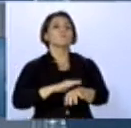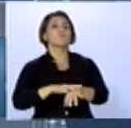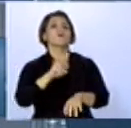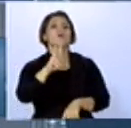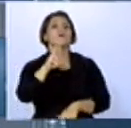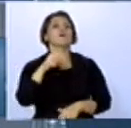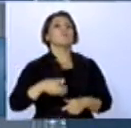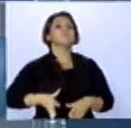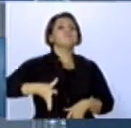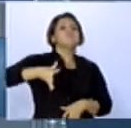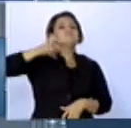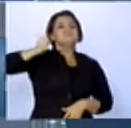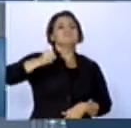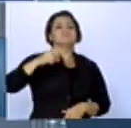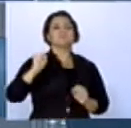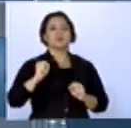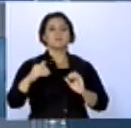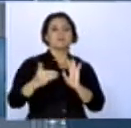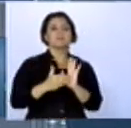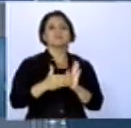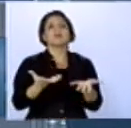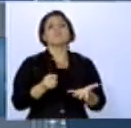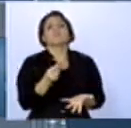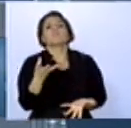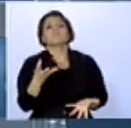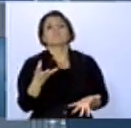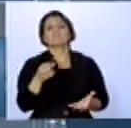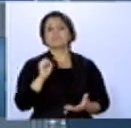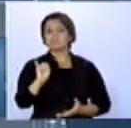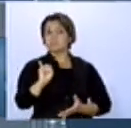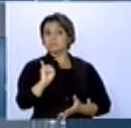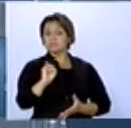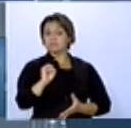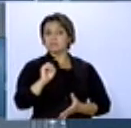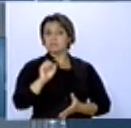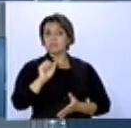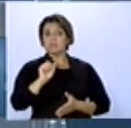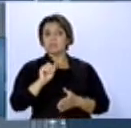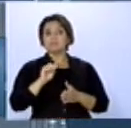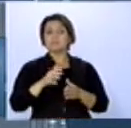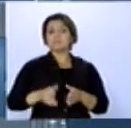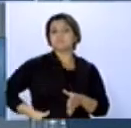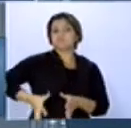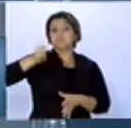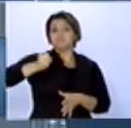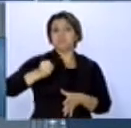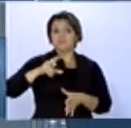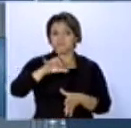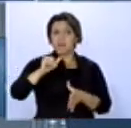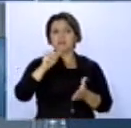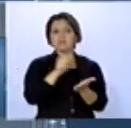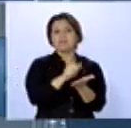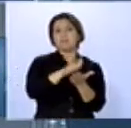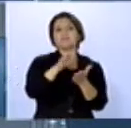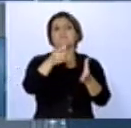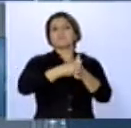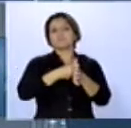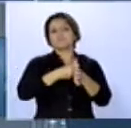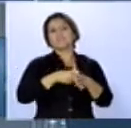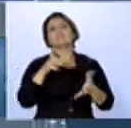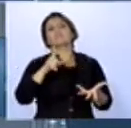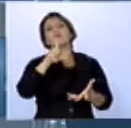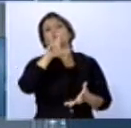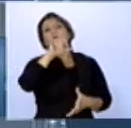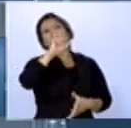limite que o senhor pretende chegar o senhor só vai ser multado só ultrapassar essa passagem agora a sua o seu limite